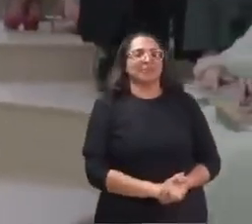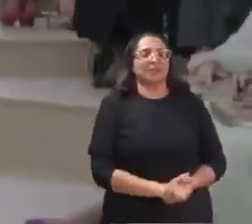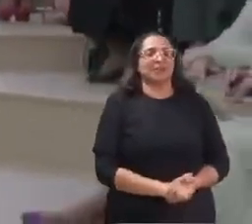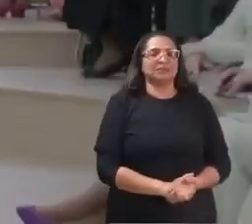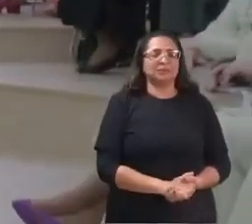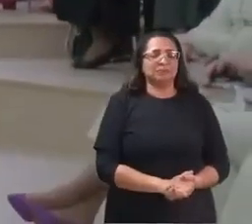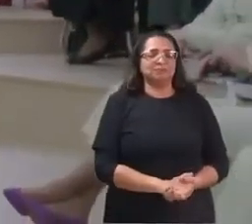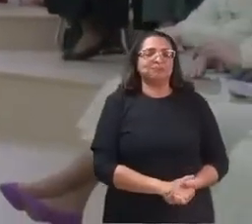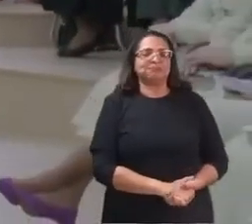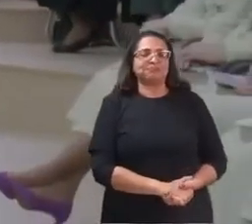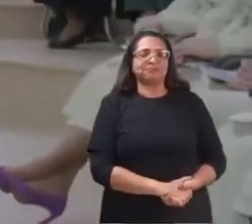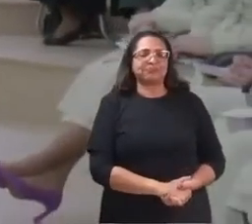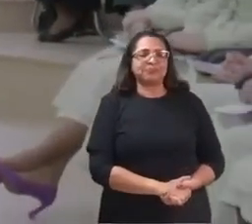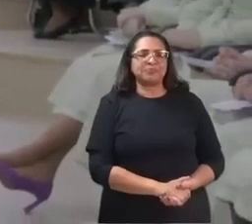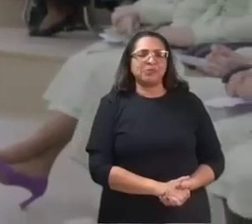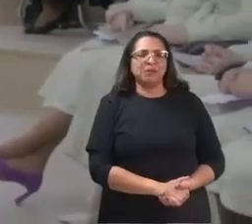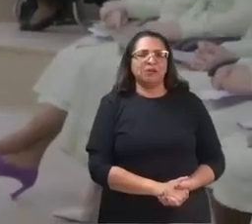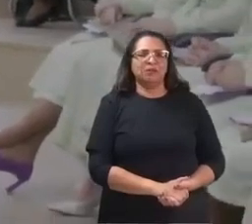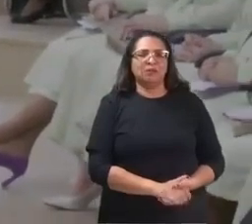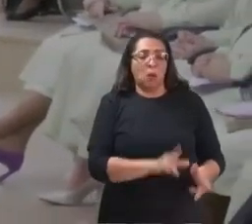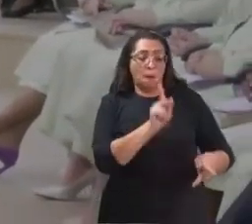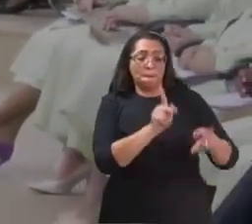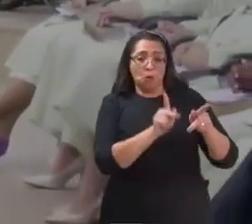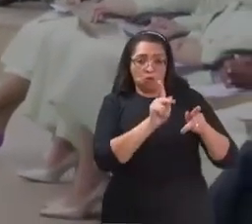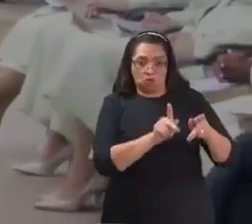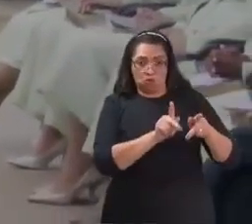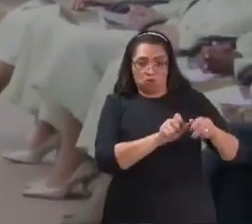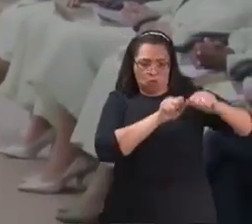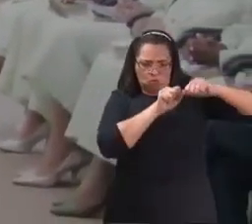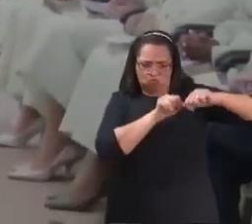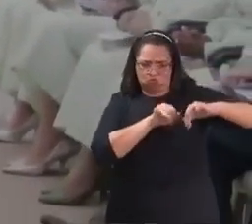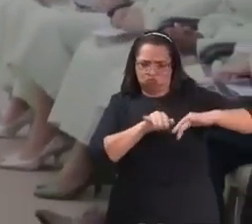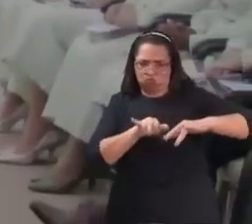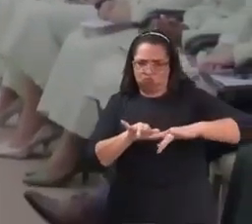E chega na terra que Deus prometeu a Abraão.